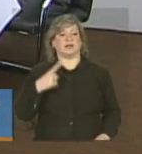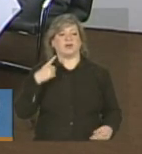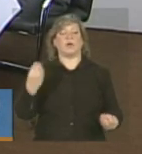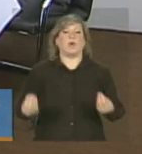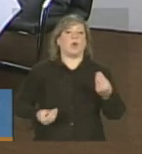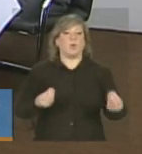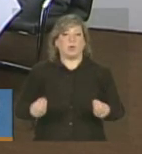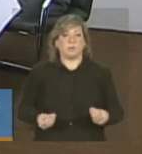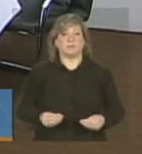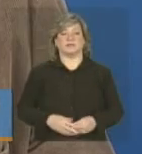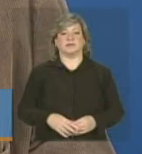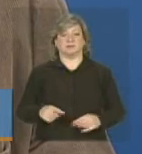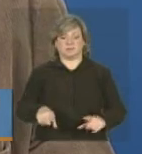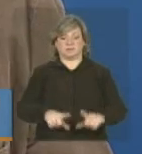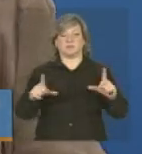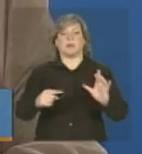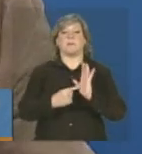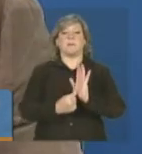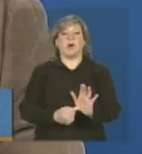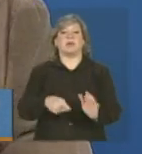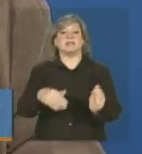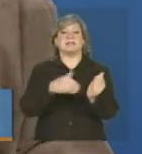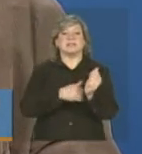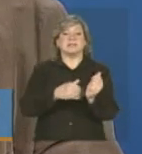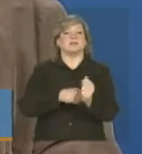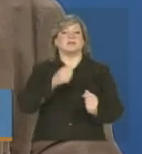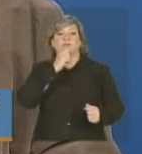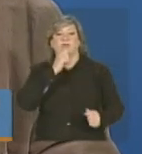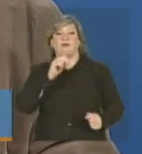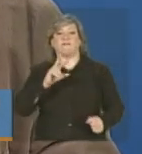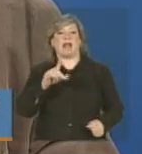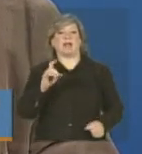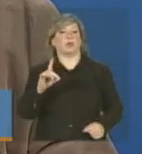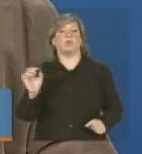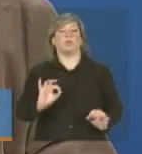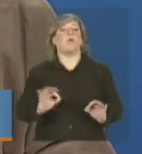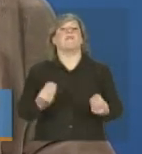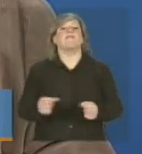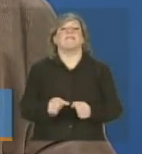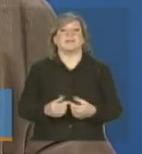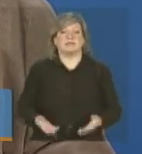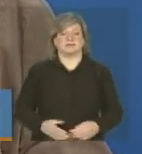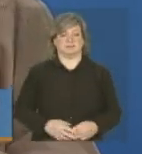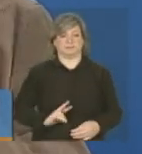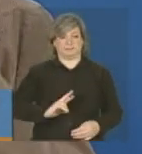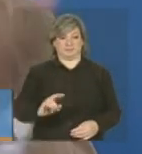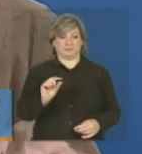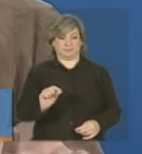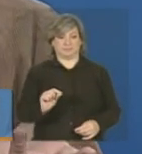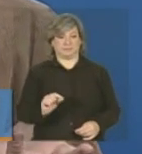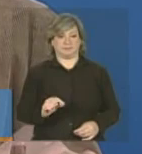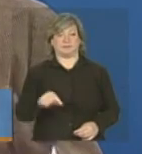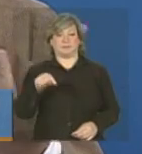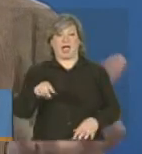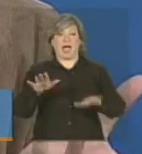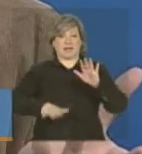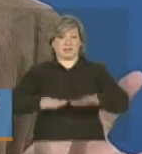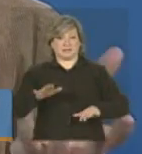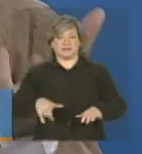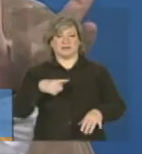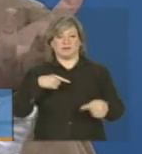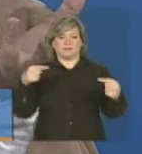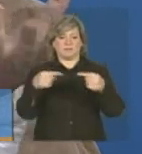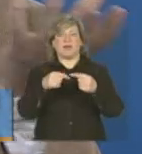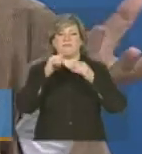que fazer? É porque há a informação inserida no CAD Suas não bate com a informação inserida no